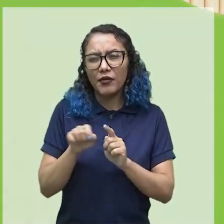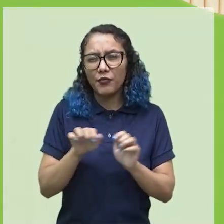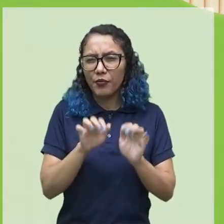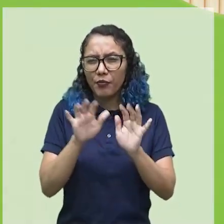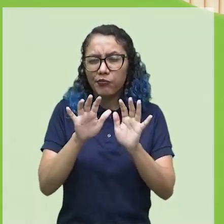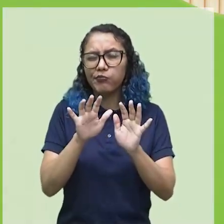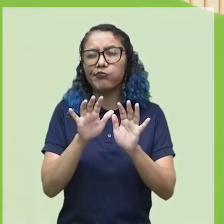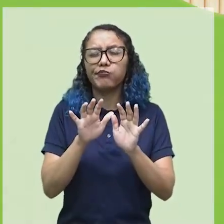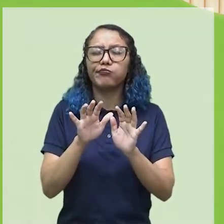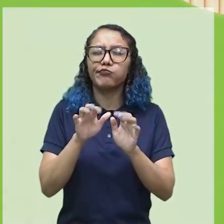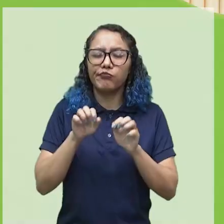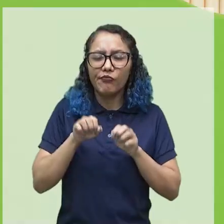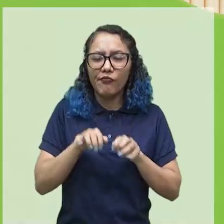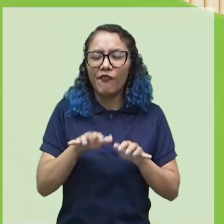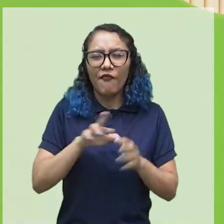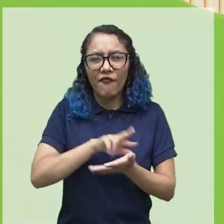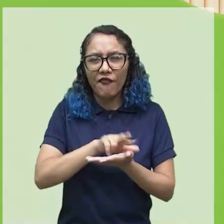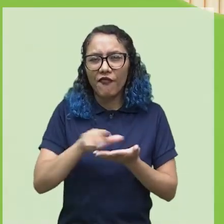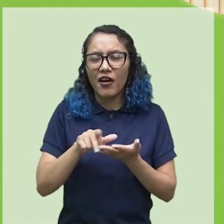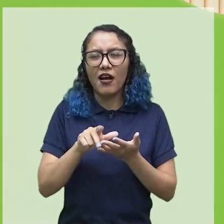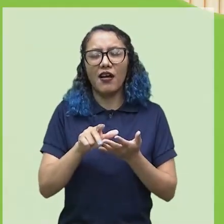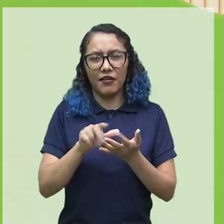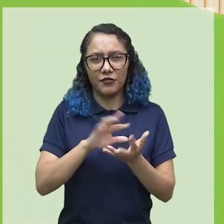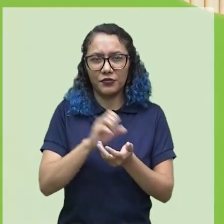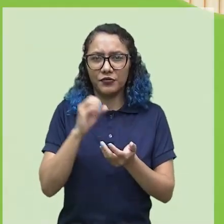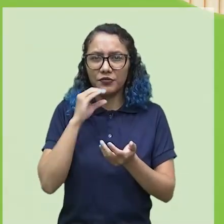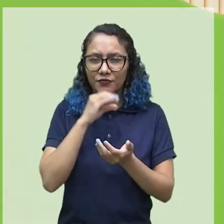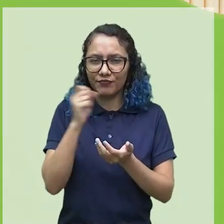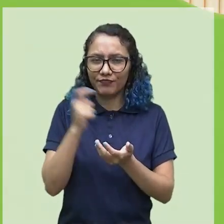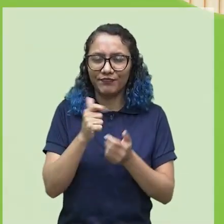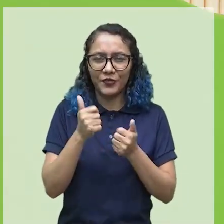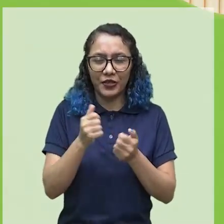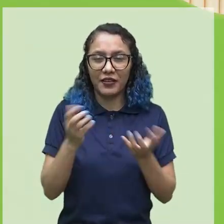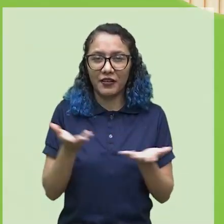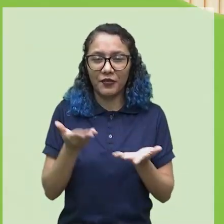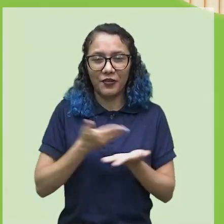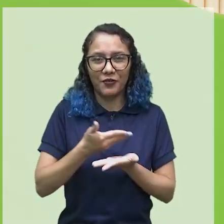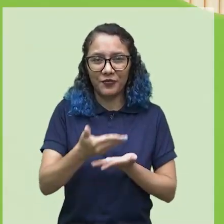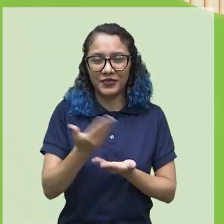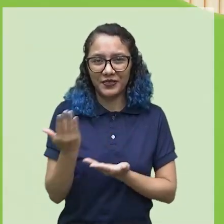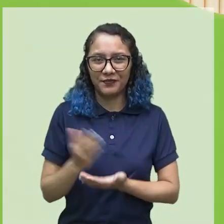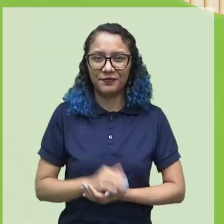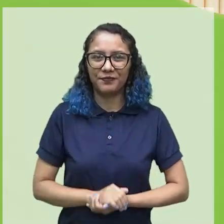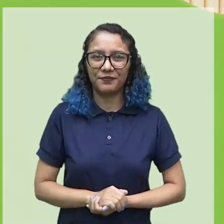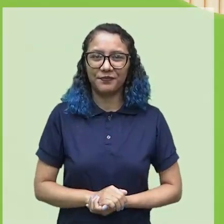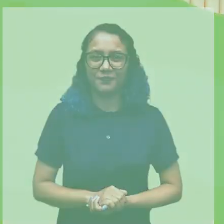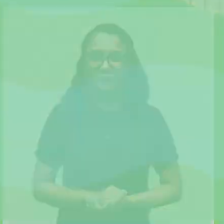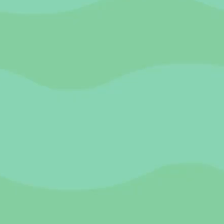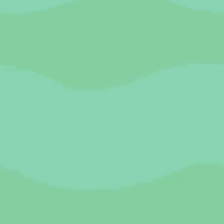de ebulição, efeito estufa e também aquecimento global. Então, vamos à revisão.